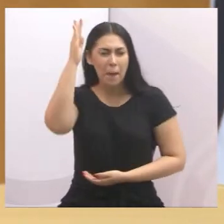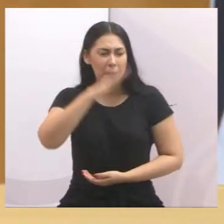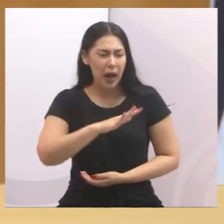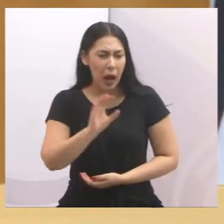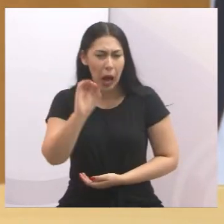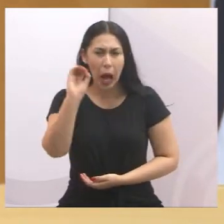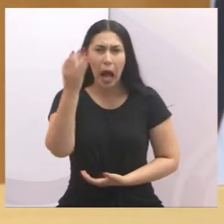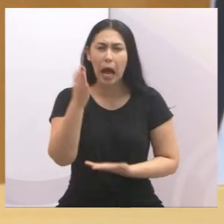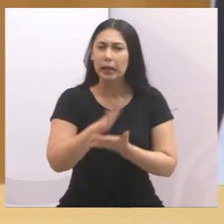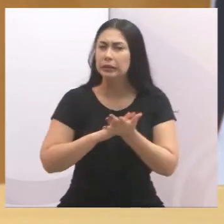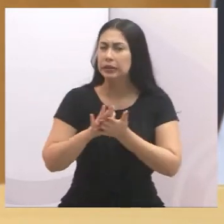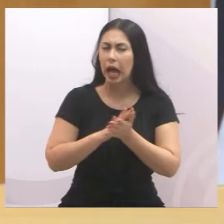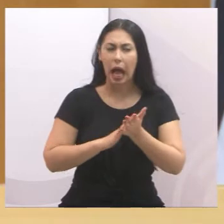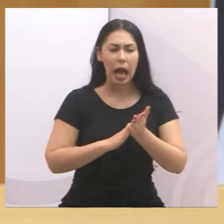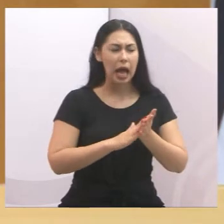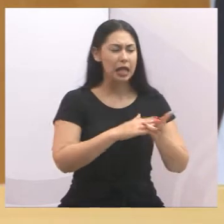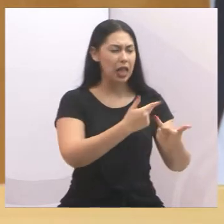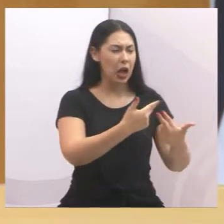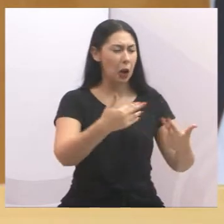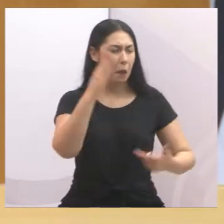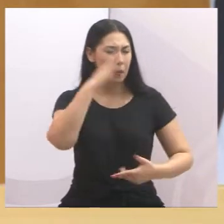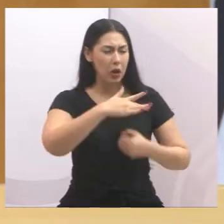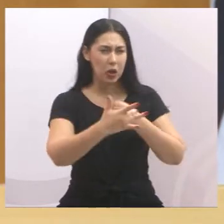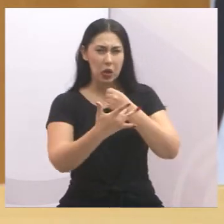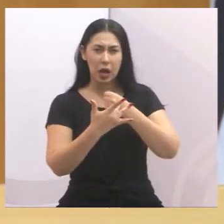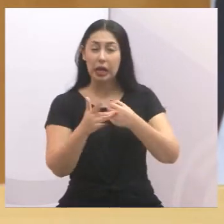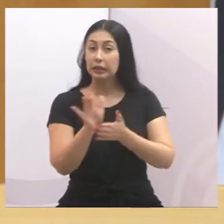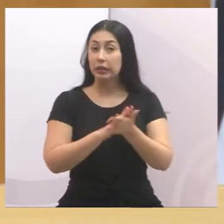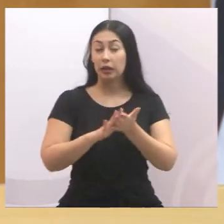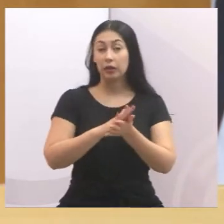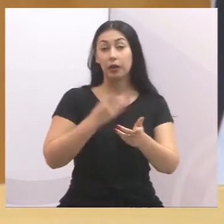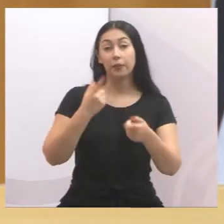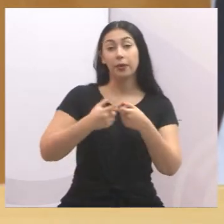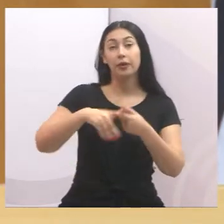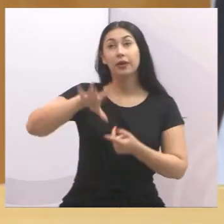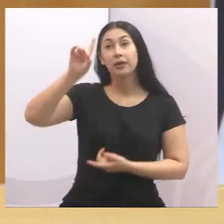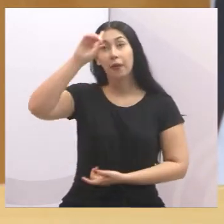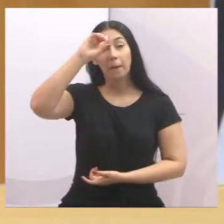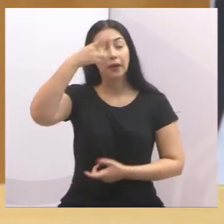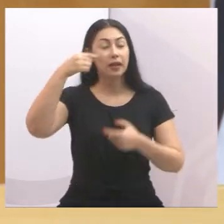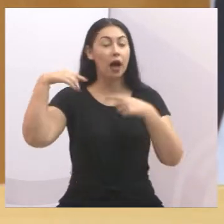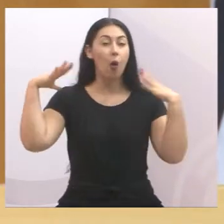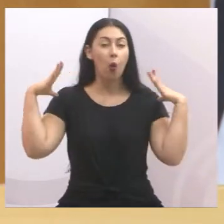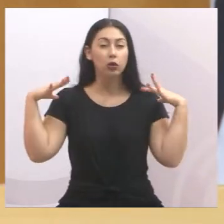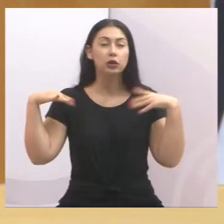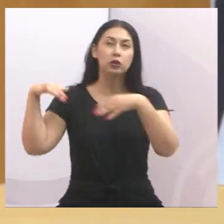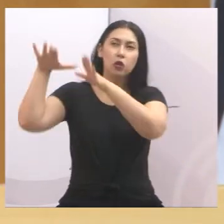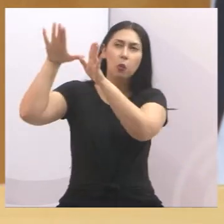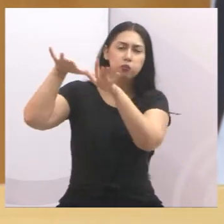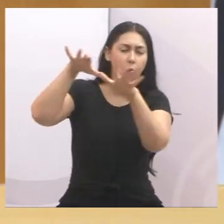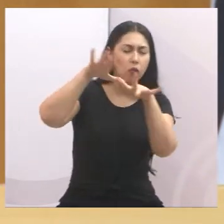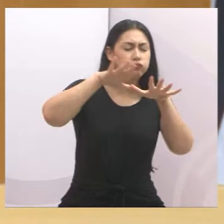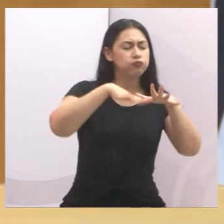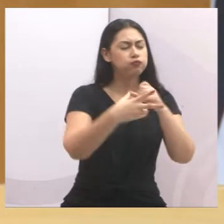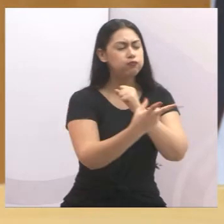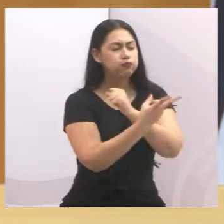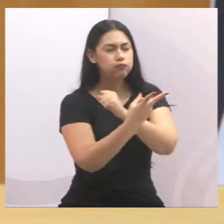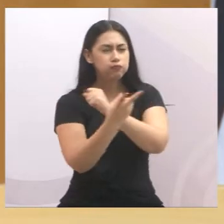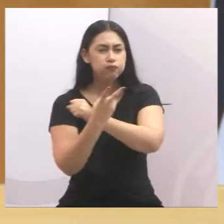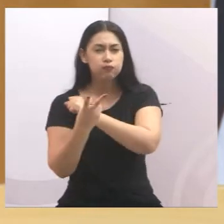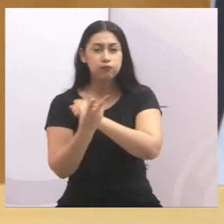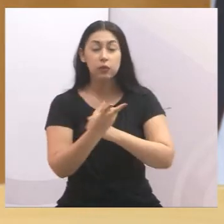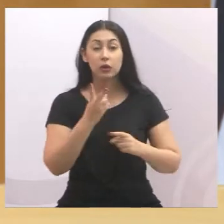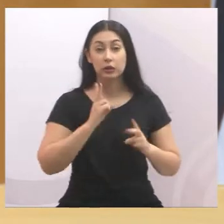e nenhuma praga tocará a sua morada, pois a seus anjos será dada a ordem a teu respeito, de que te guardem em todos os seus